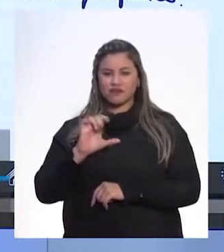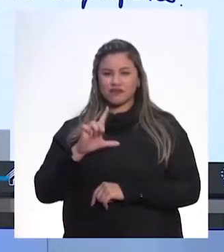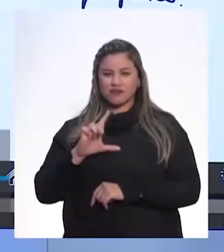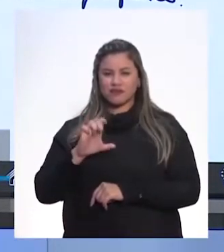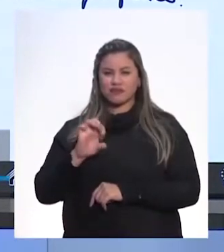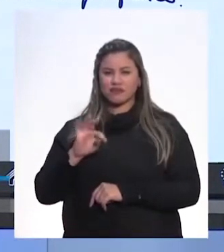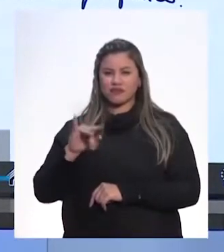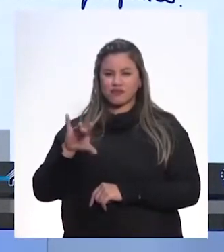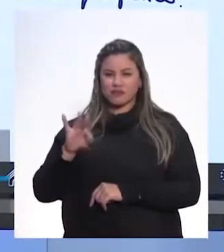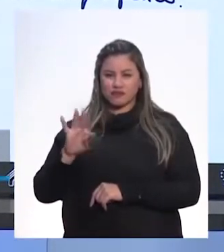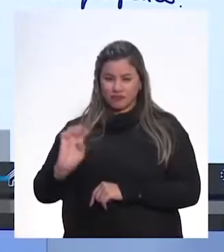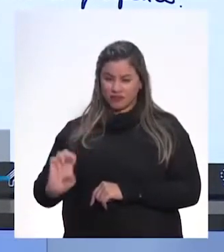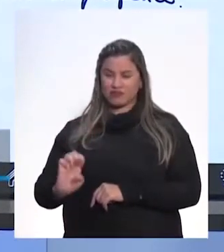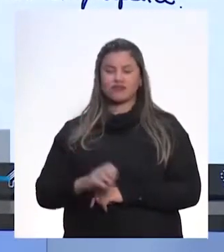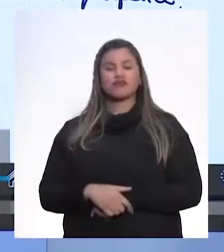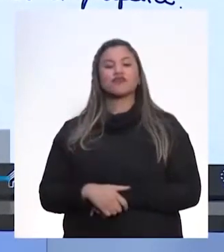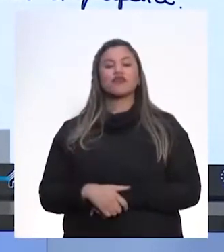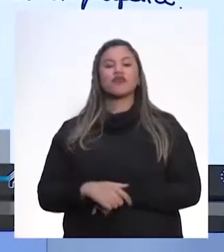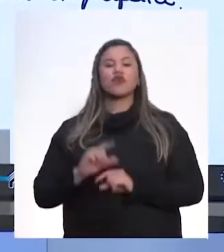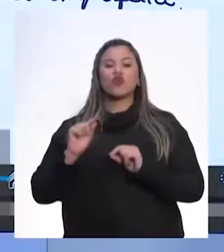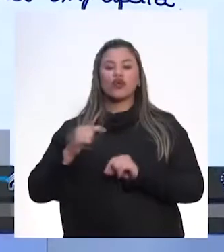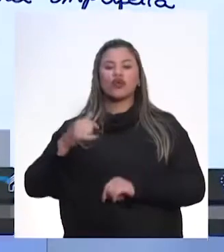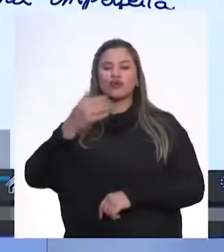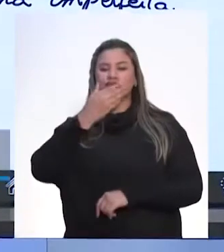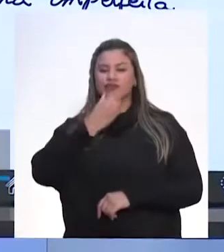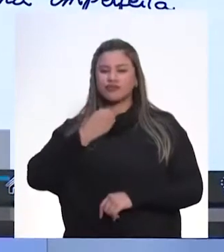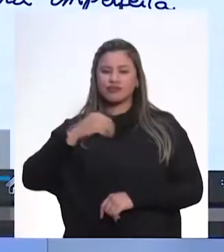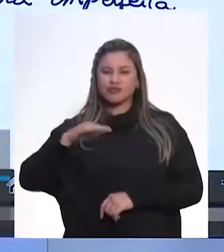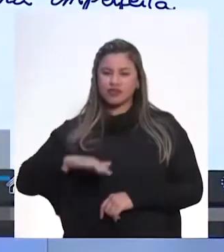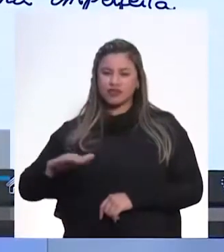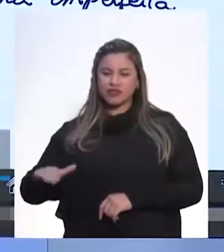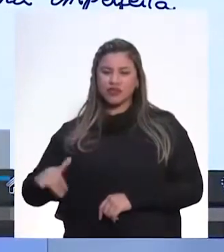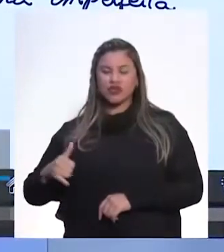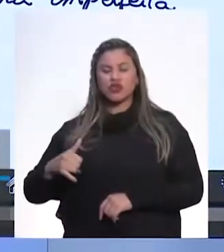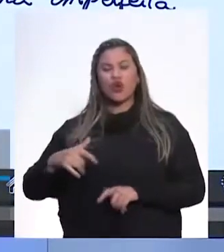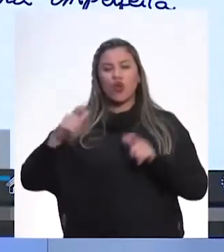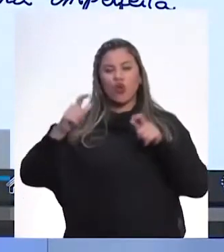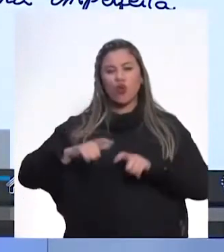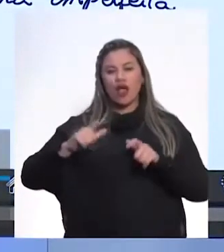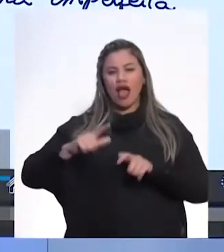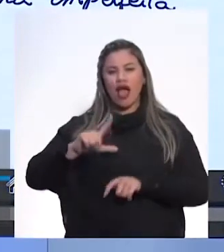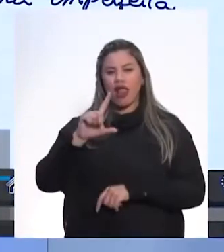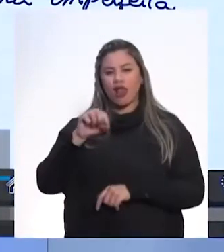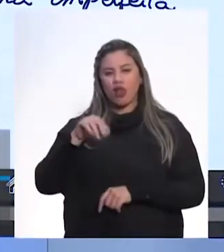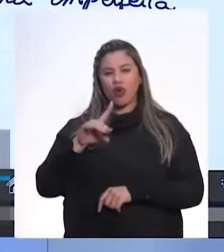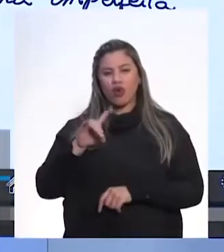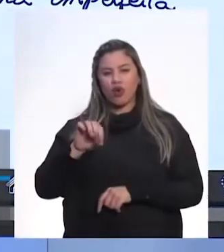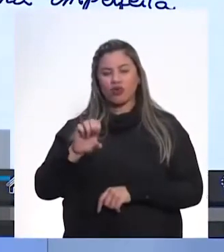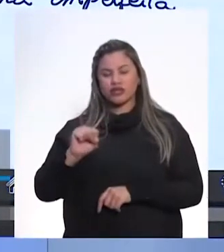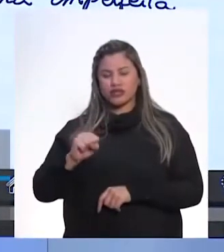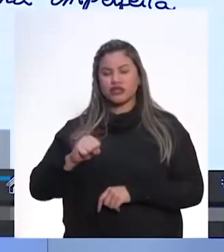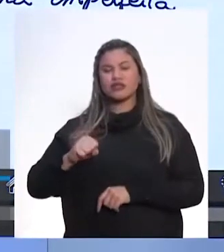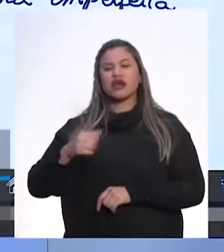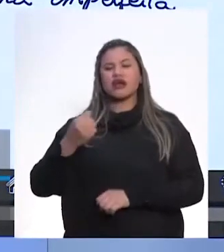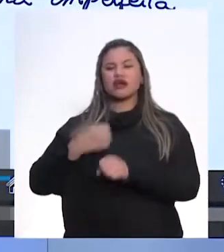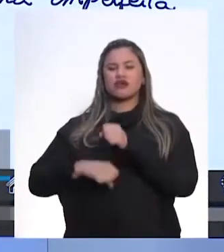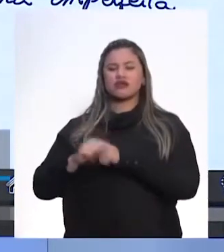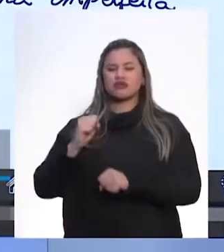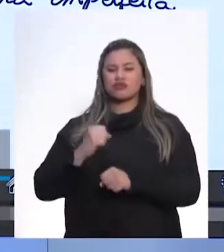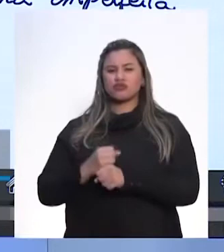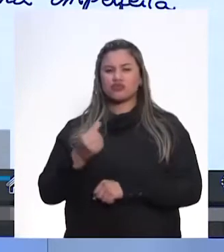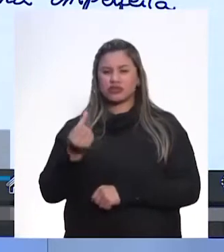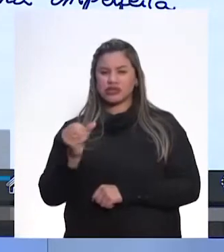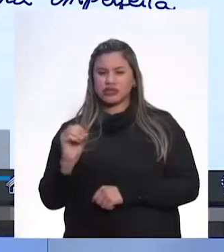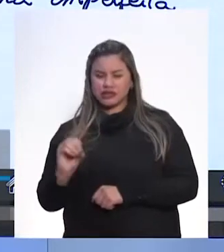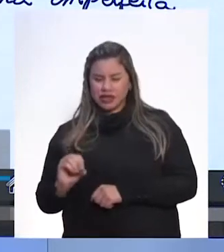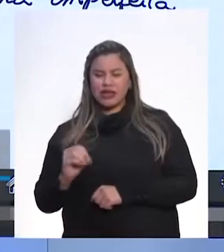história de um garoto, né? Um garoto na Londres aí da década de 60, né? Um garoto de um bairro humilde de Londres que sonhava em